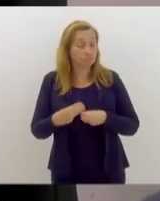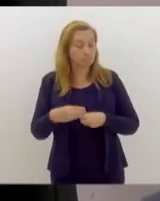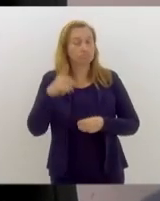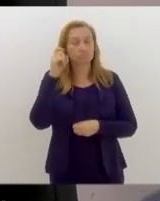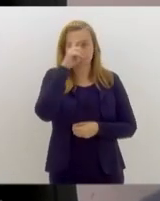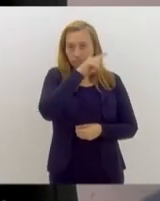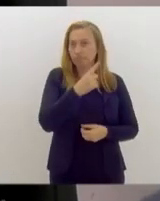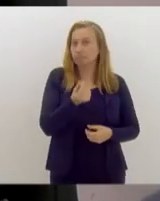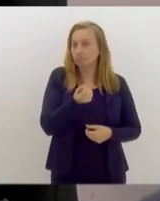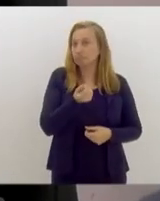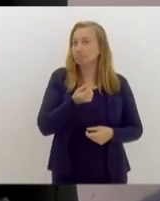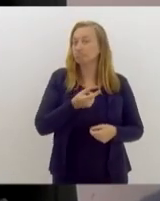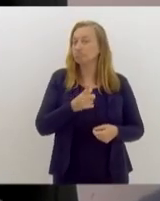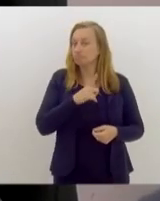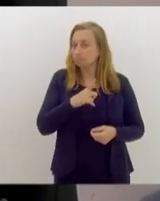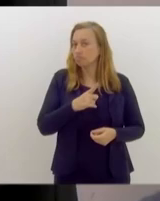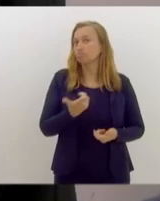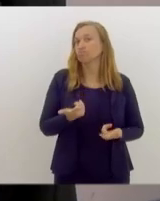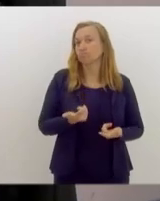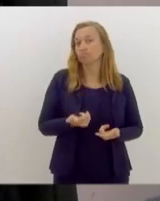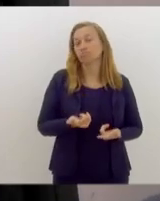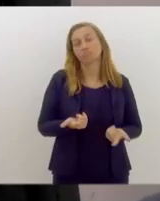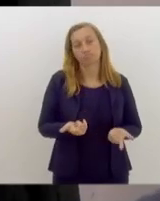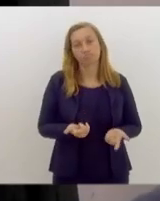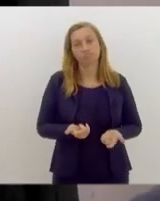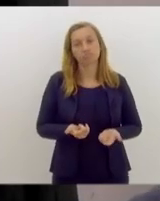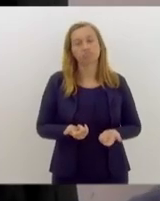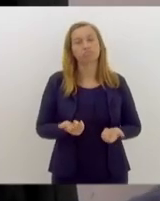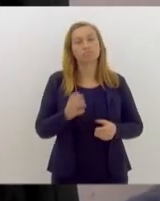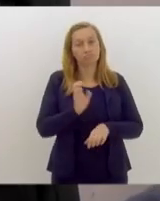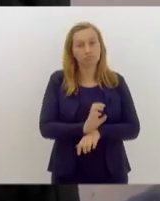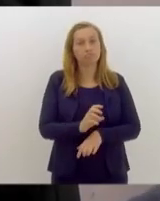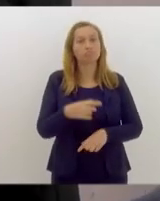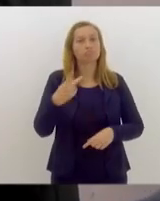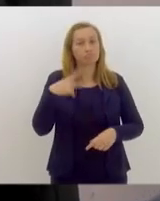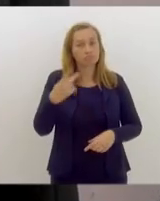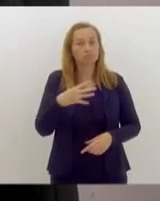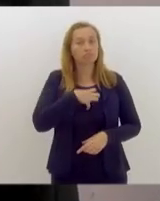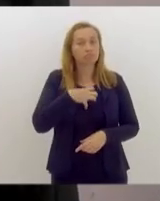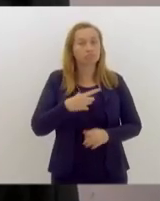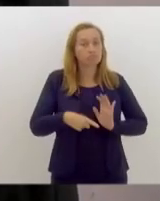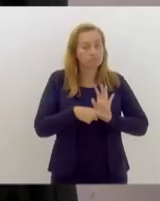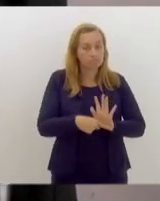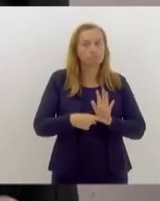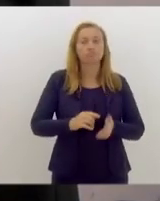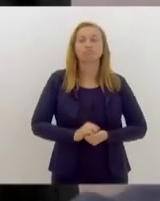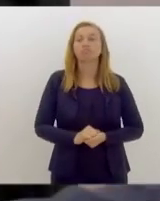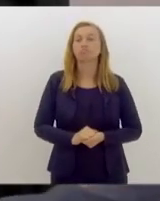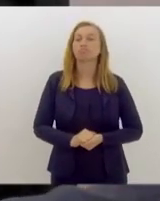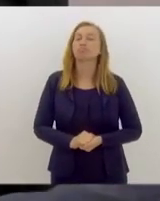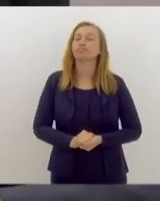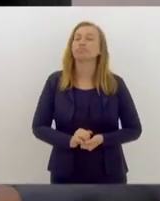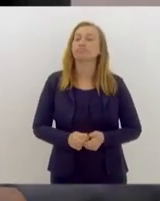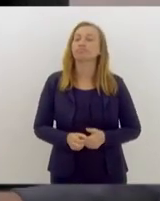dificuldades econômicas para honrar esse compromisso. Então, o Estado tem que ter política nesse sentido para colaborar.